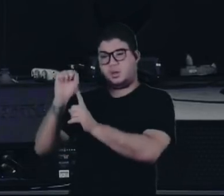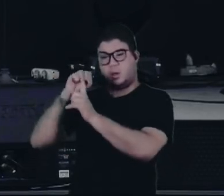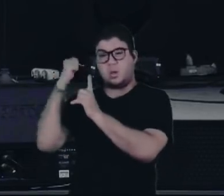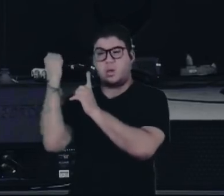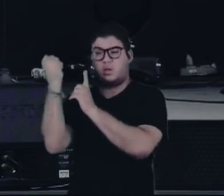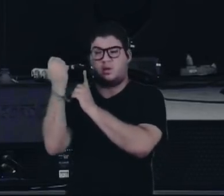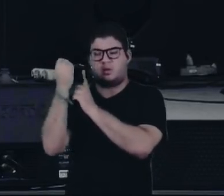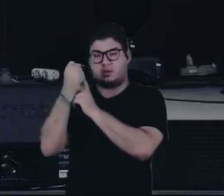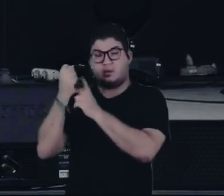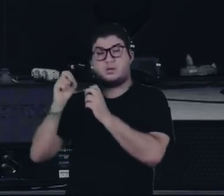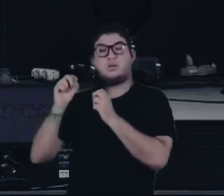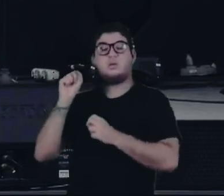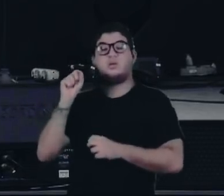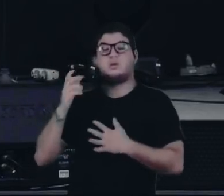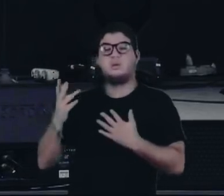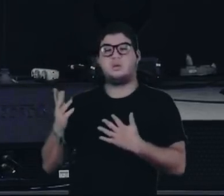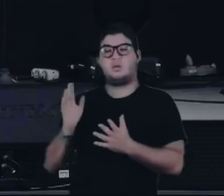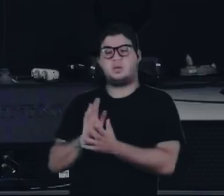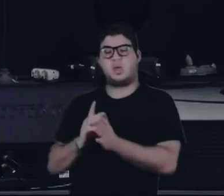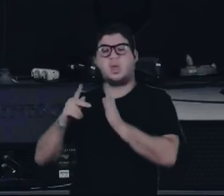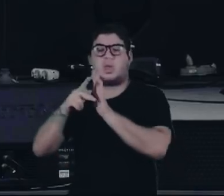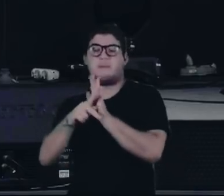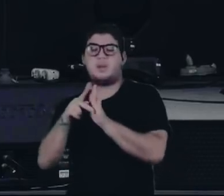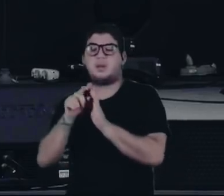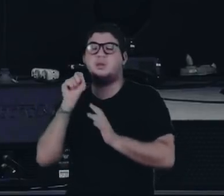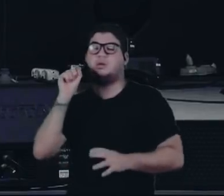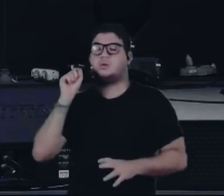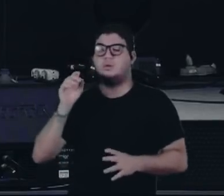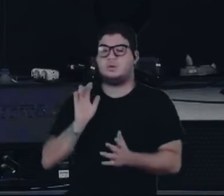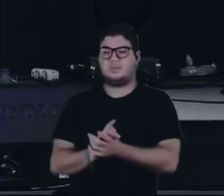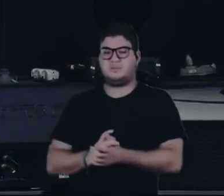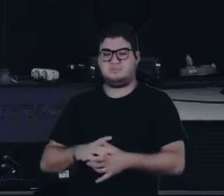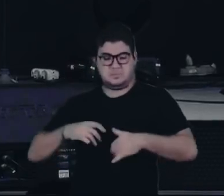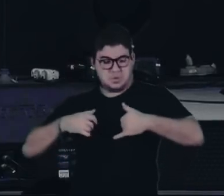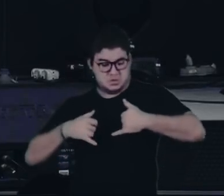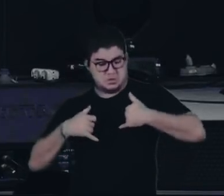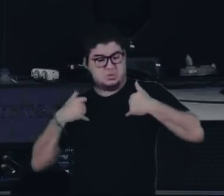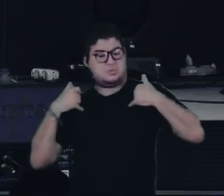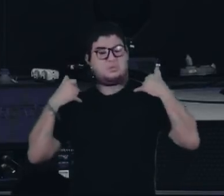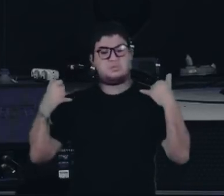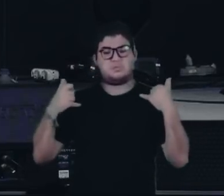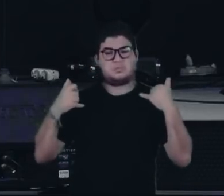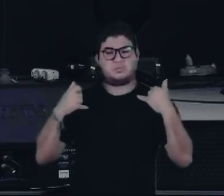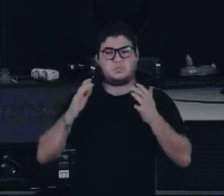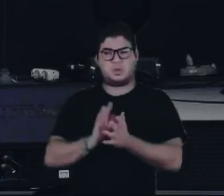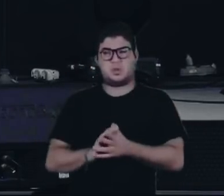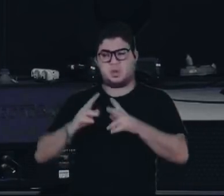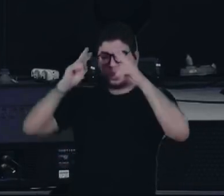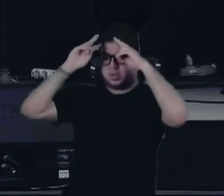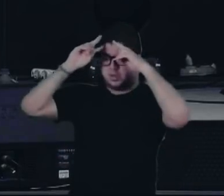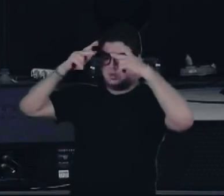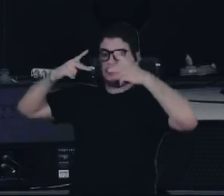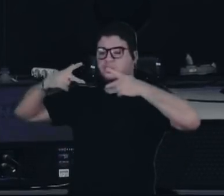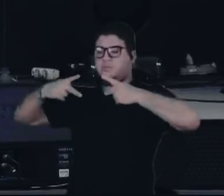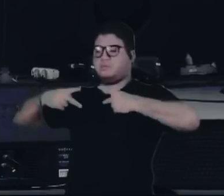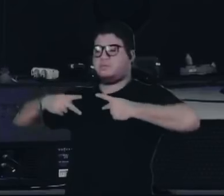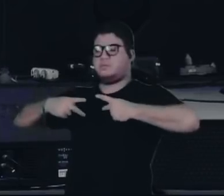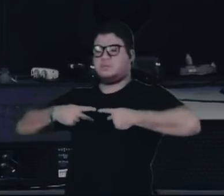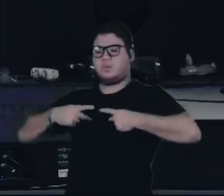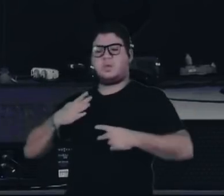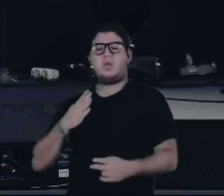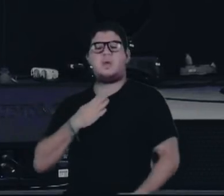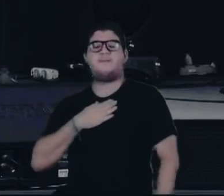sociedade que projeta para mim, para você, o quê? A ganância, a concentração de poder, de